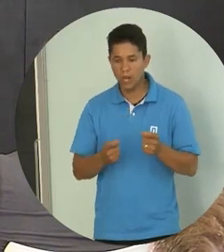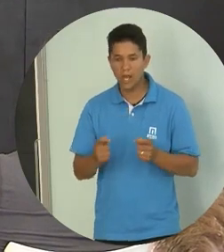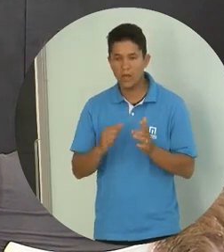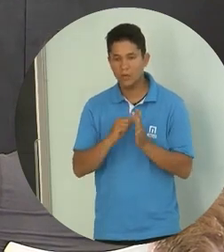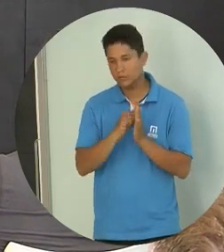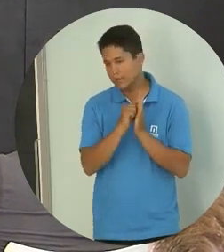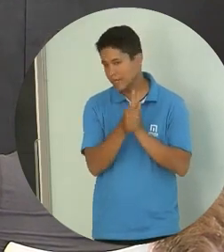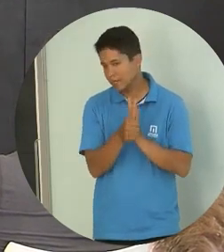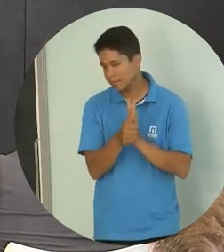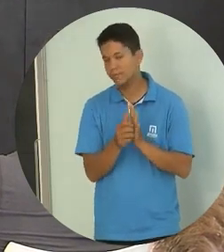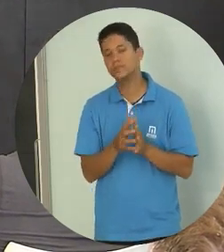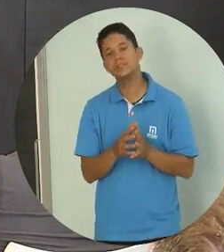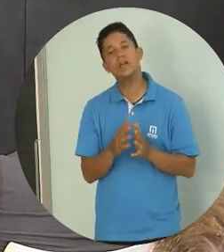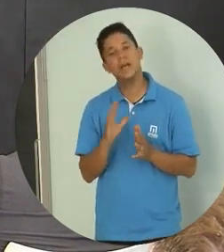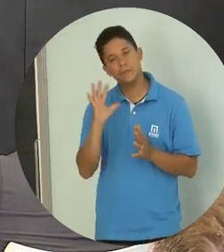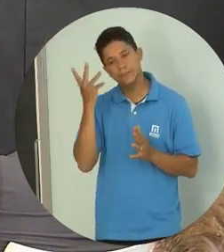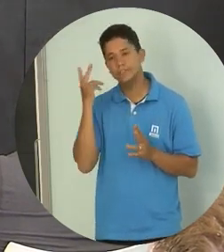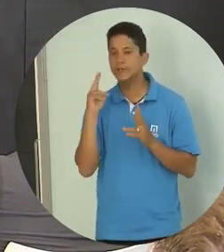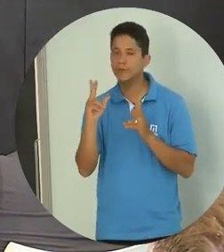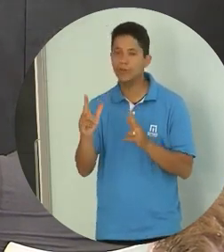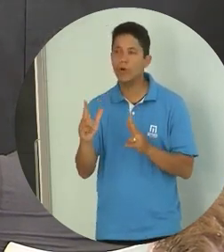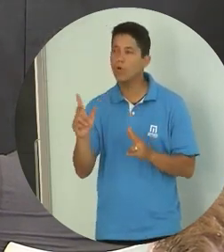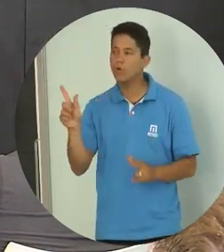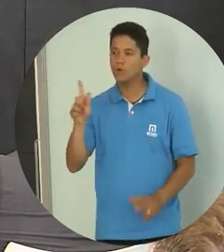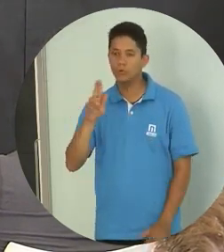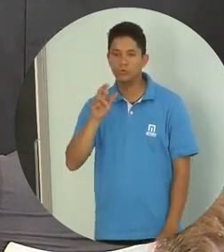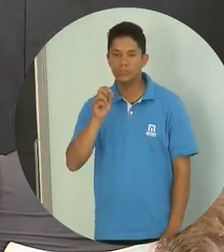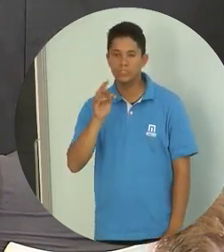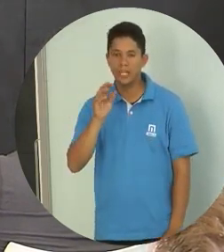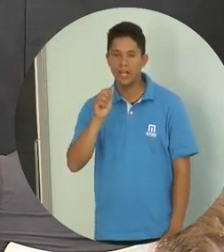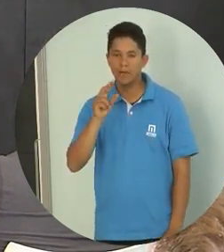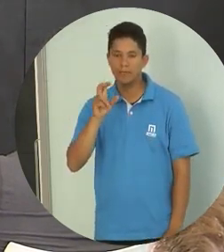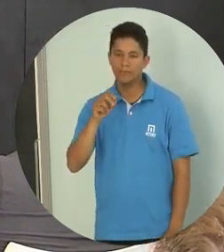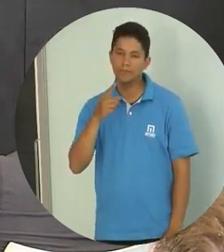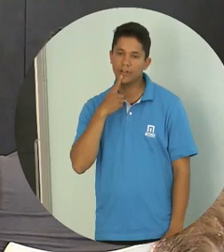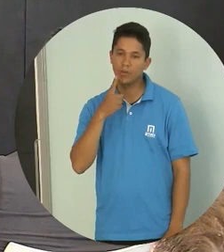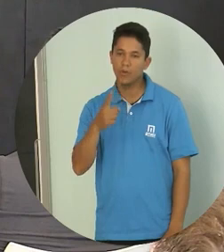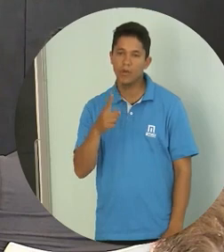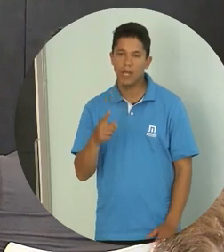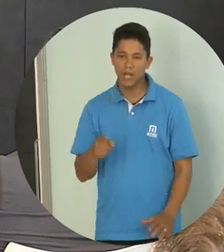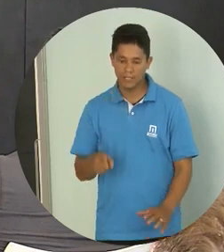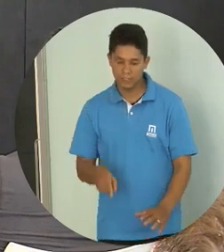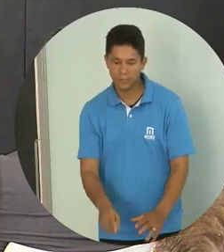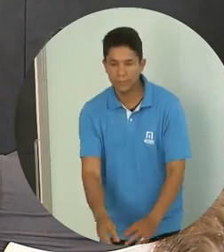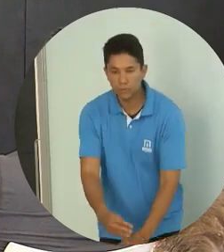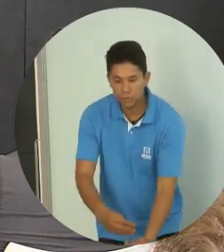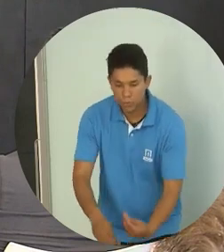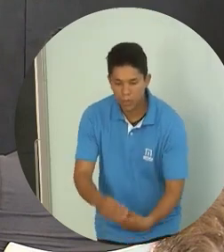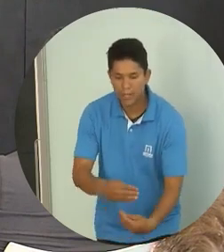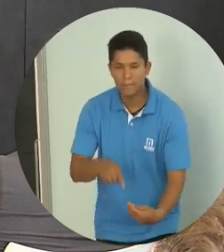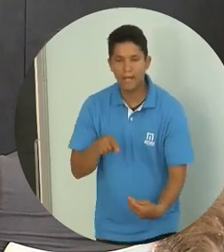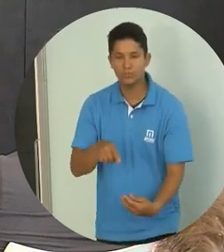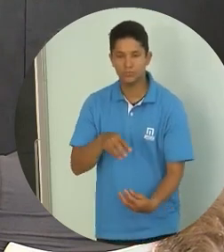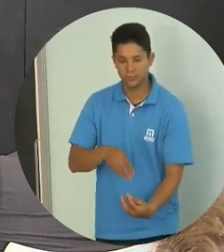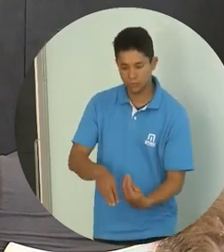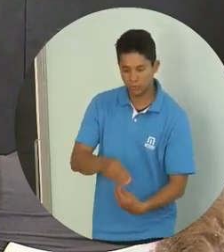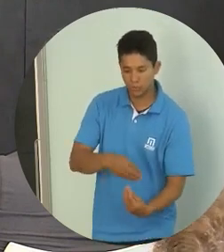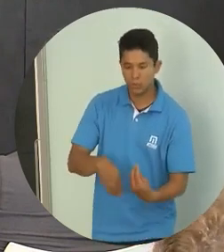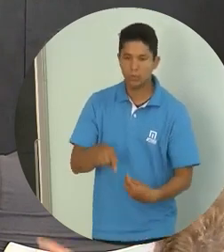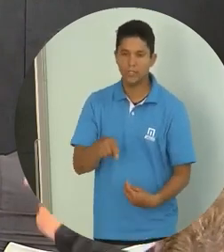e aconteceu justamente o que o Gustavo falou. A gente botou o misturador lá embaixo, não foi? 50 metros de profundidade.